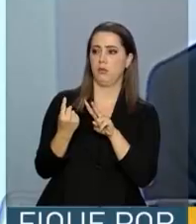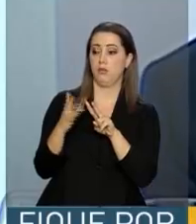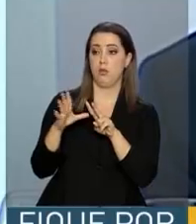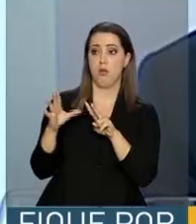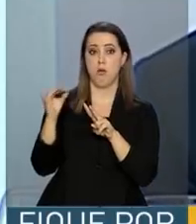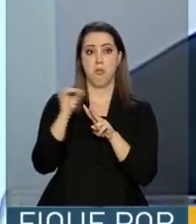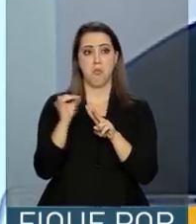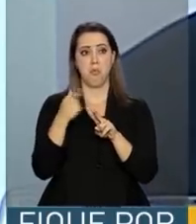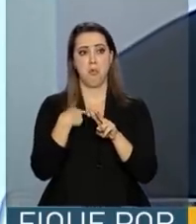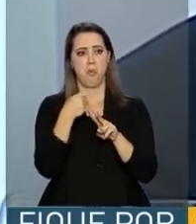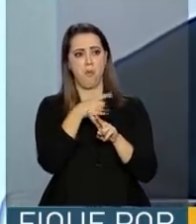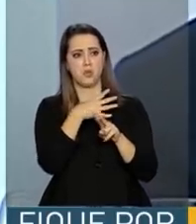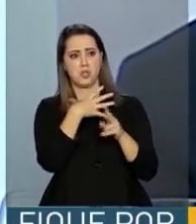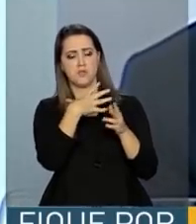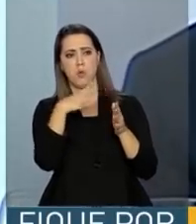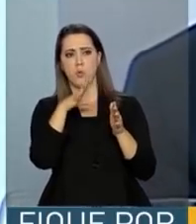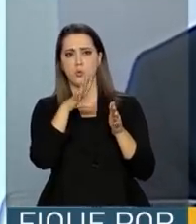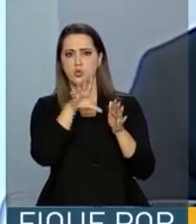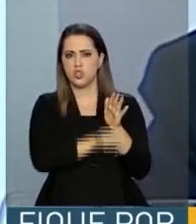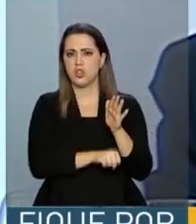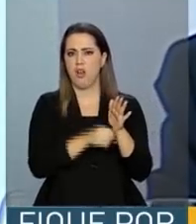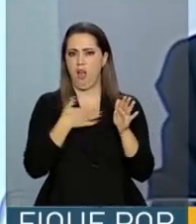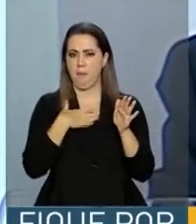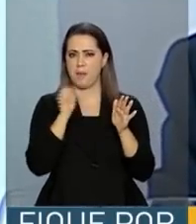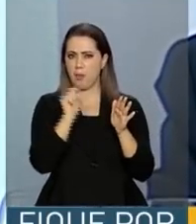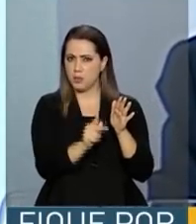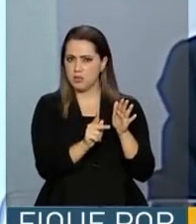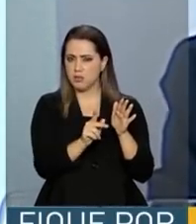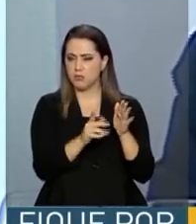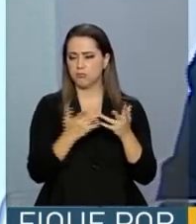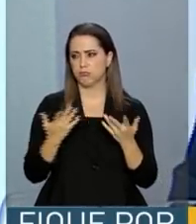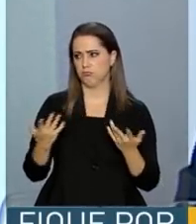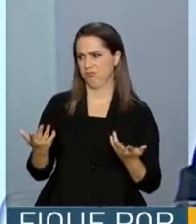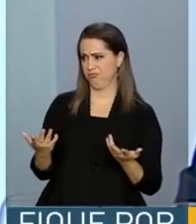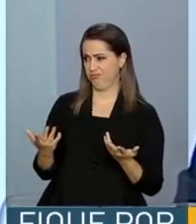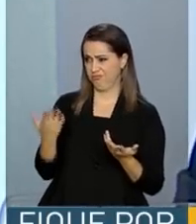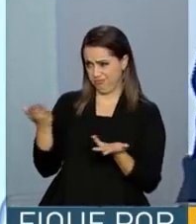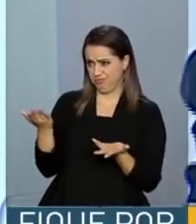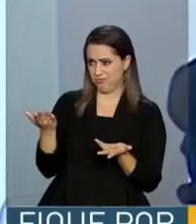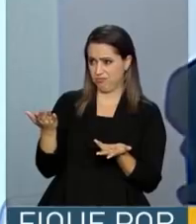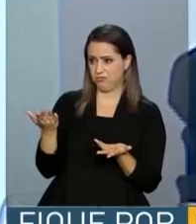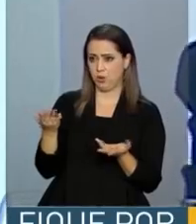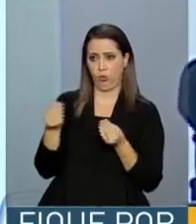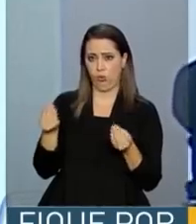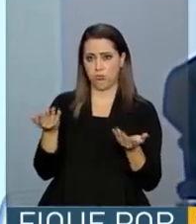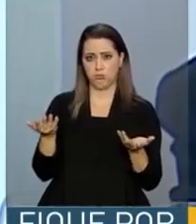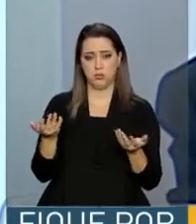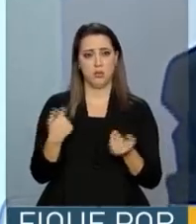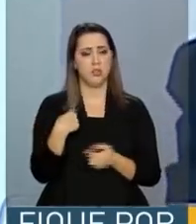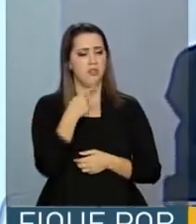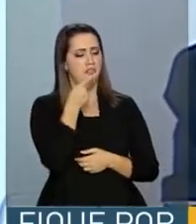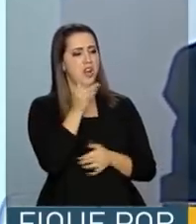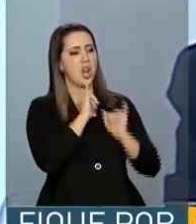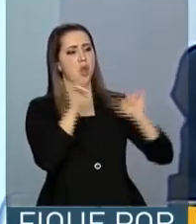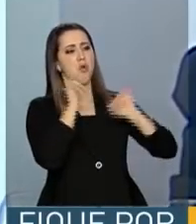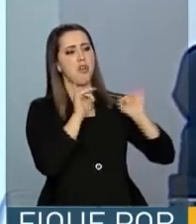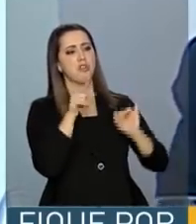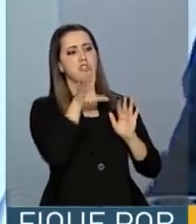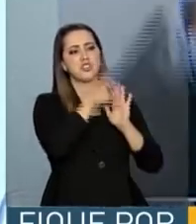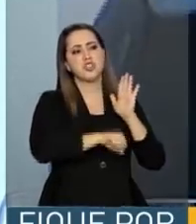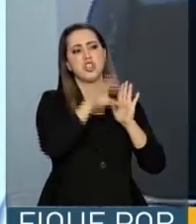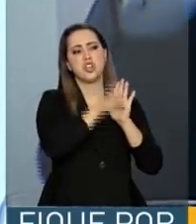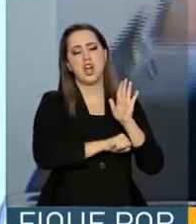vocês vão tirar minha aposentadoria em cafelândia onde você tirou isso mas eu estou dizendo aí une